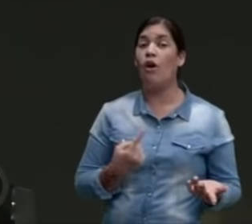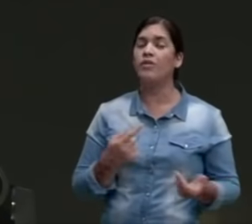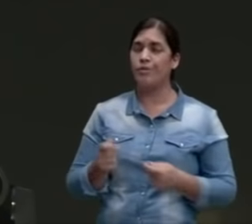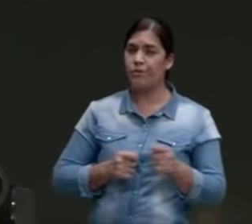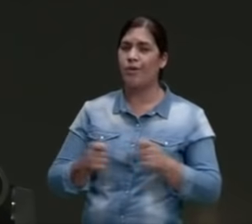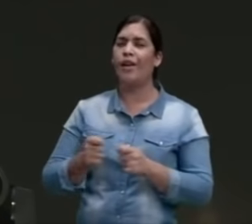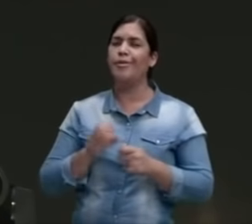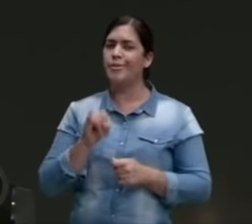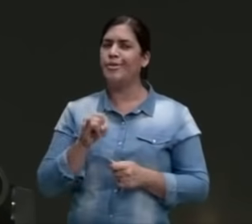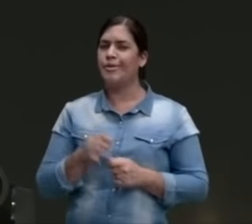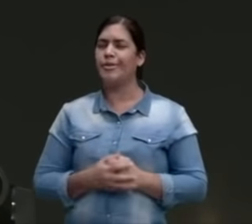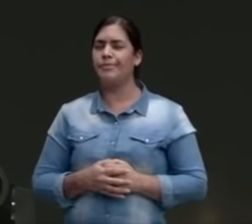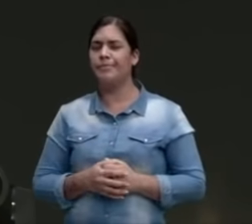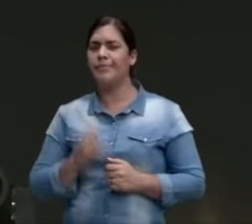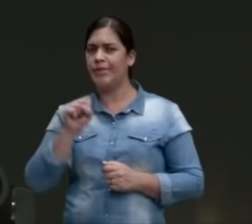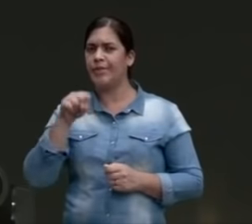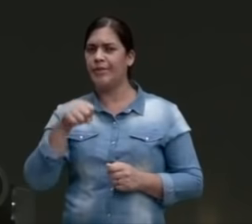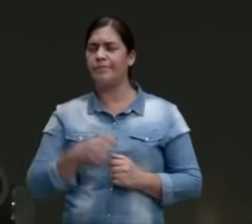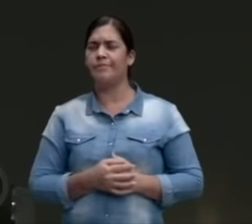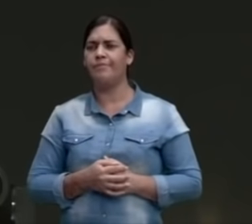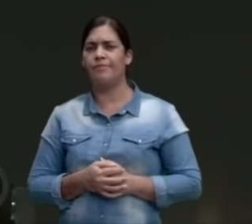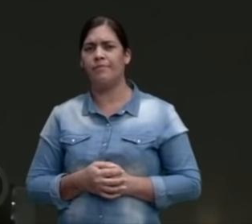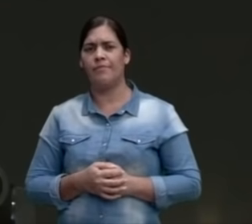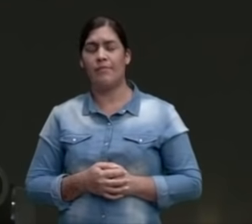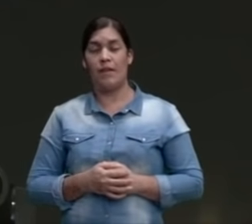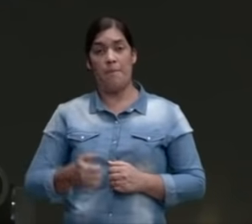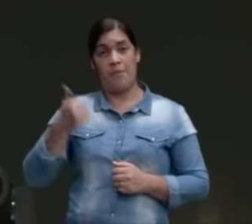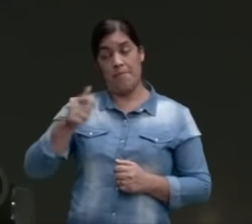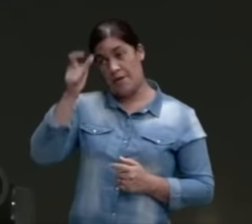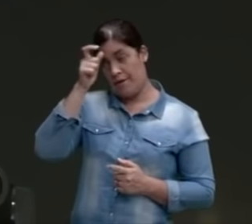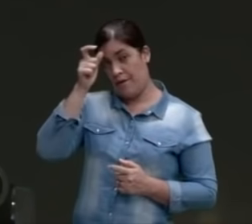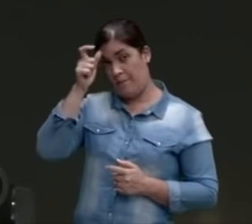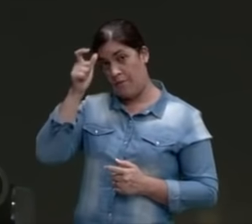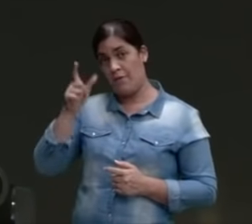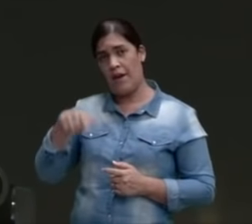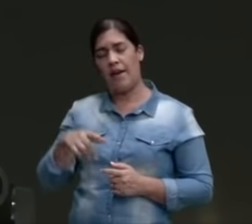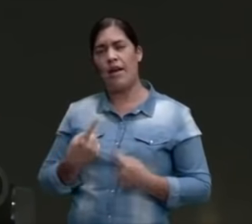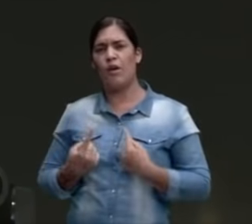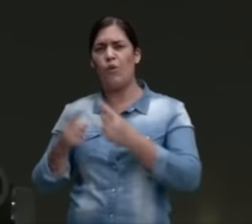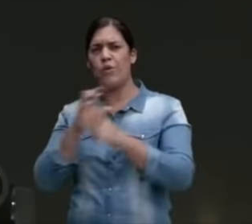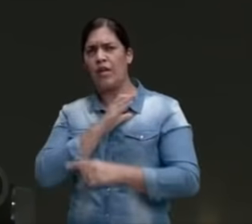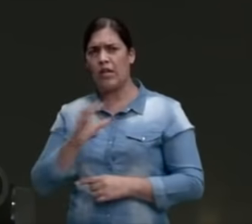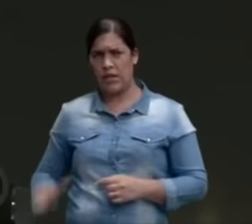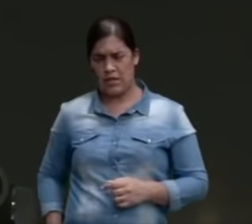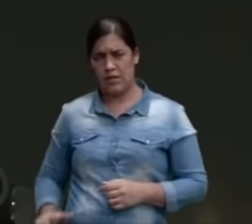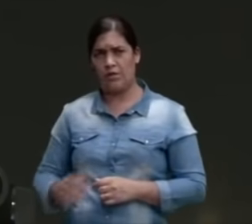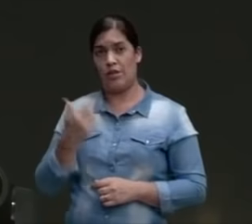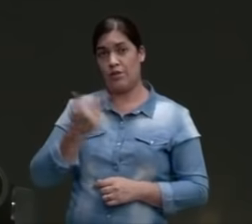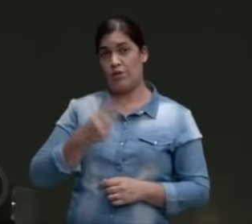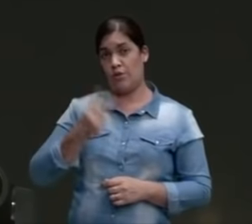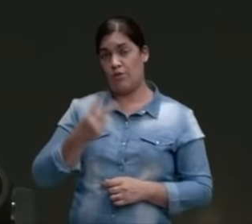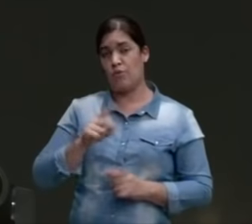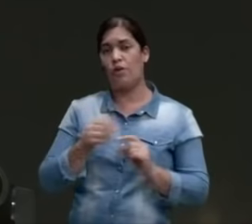controlados. E a Bíblia fala que no final dos tempos, então, vai surgir a primeira besta, que é o anticristo, e a segunda besta, que é